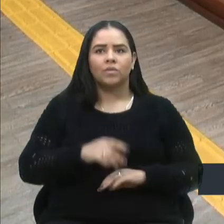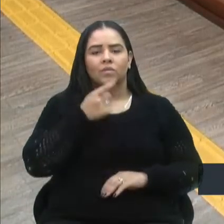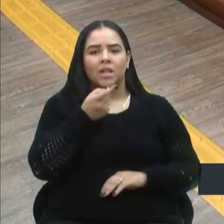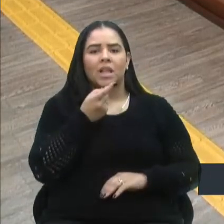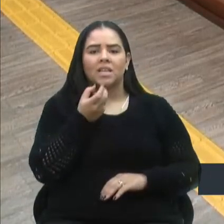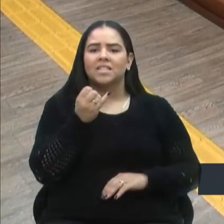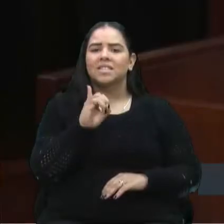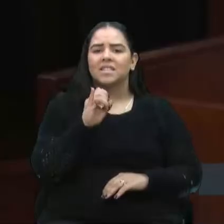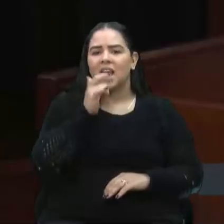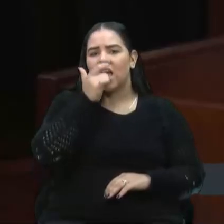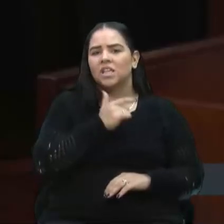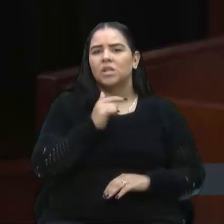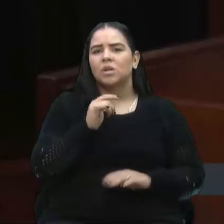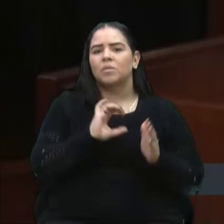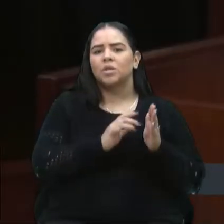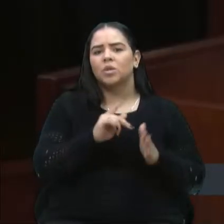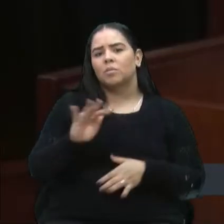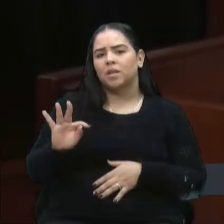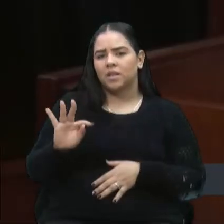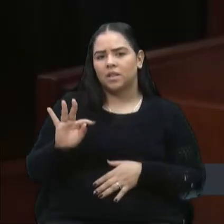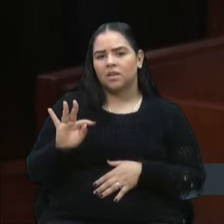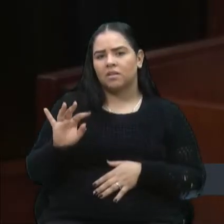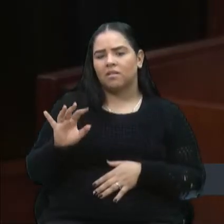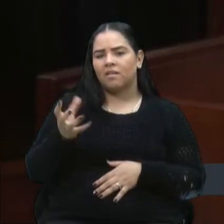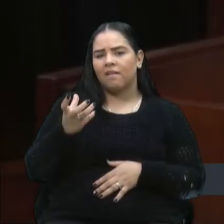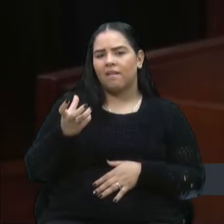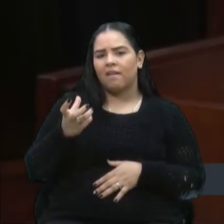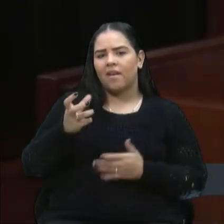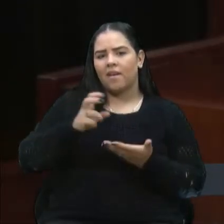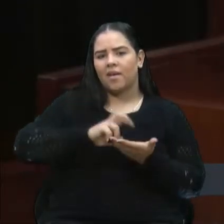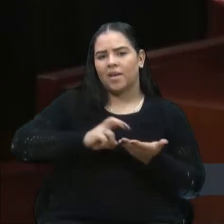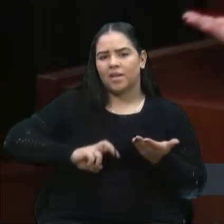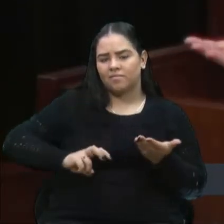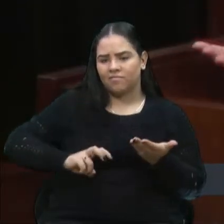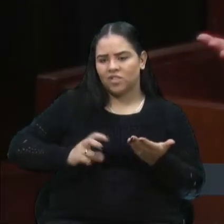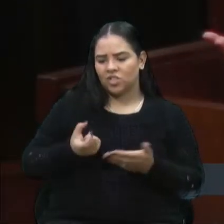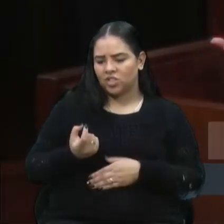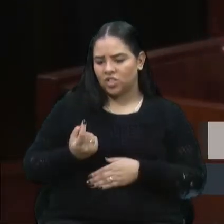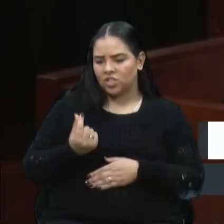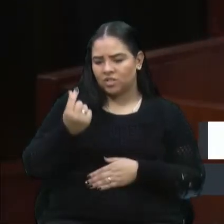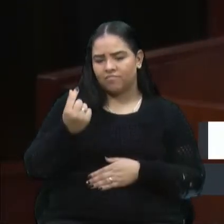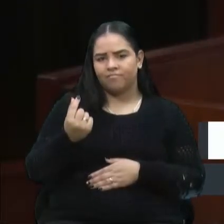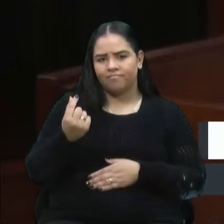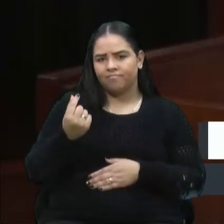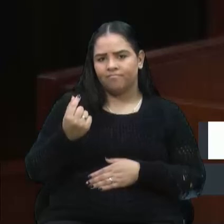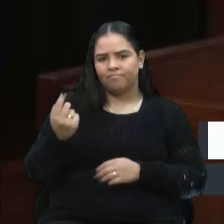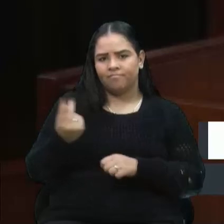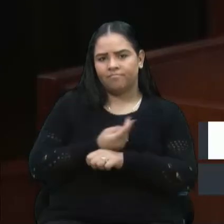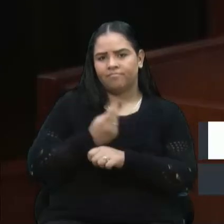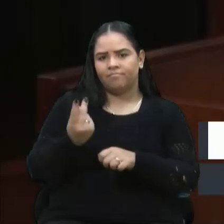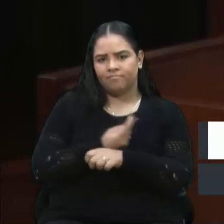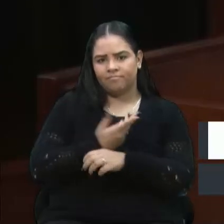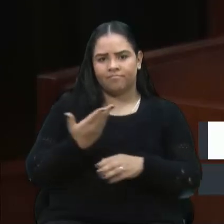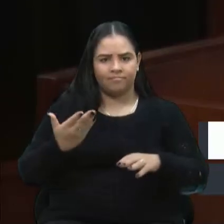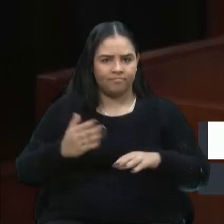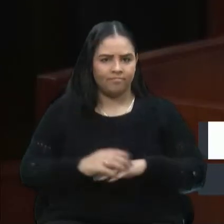acha que o PT defende impressão de moeda é ignorante, né? É extremamente